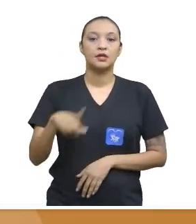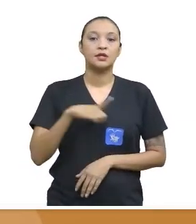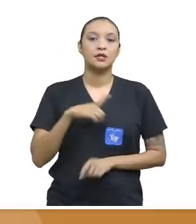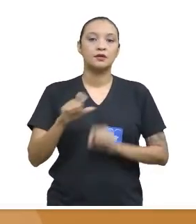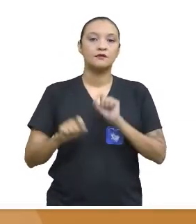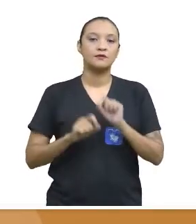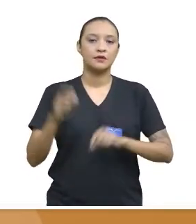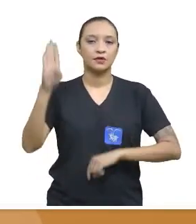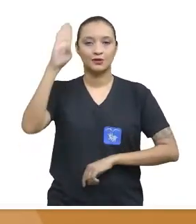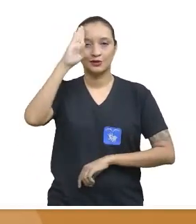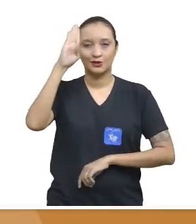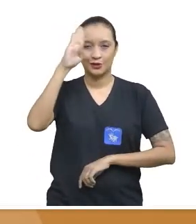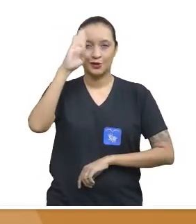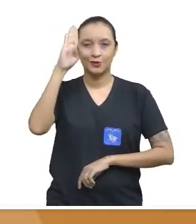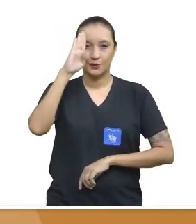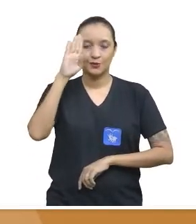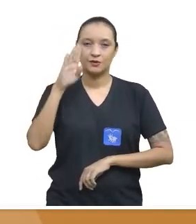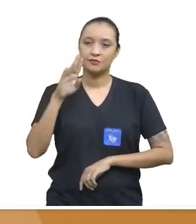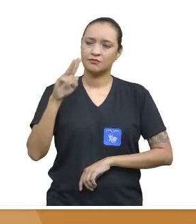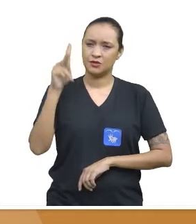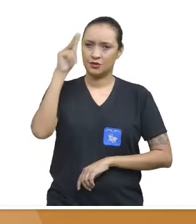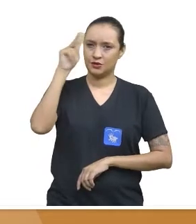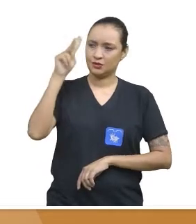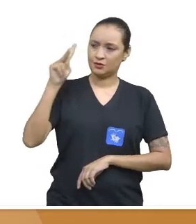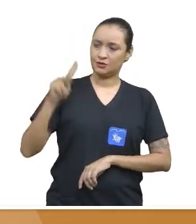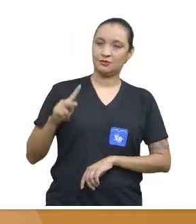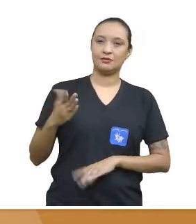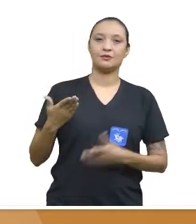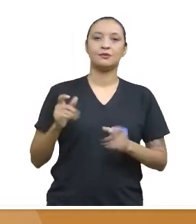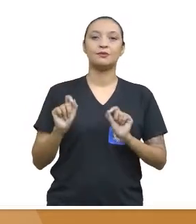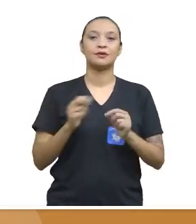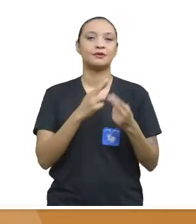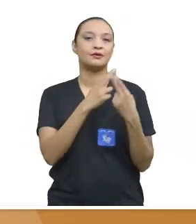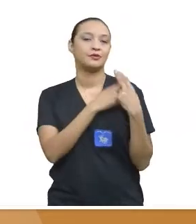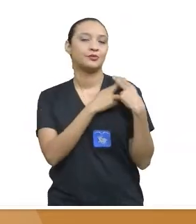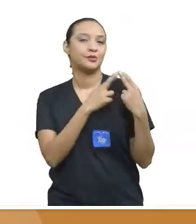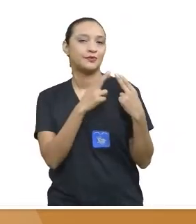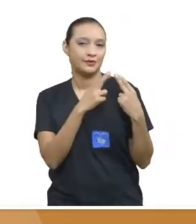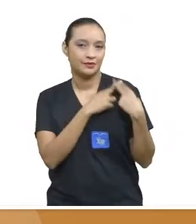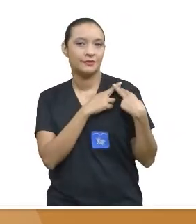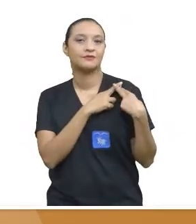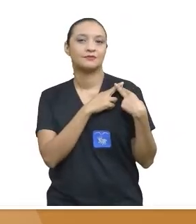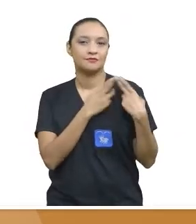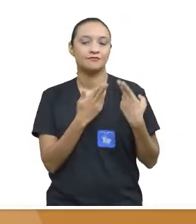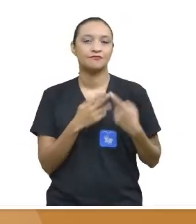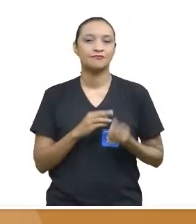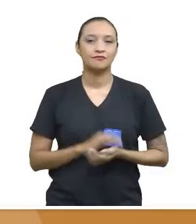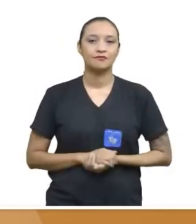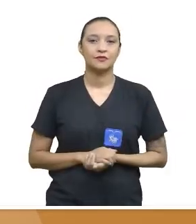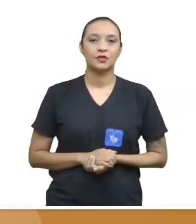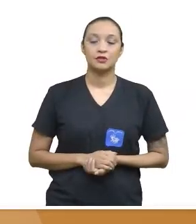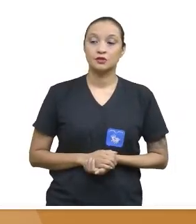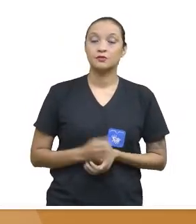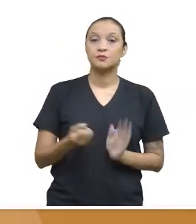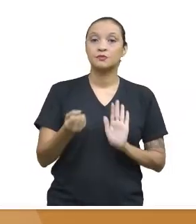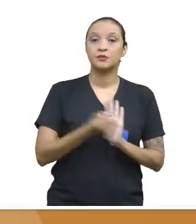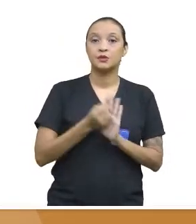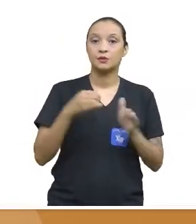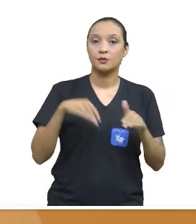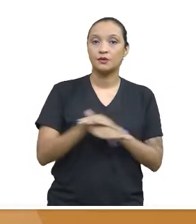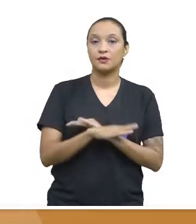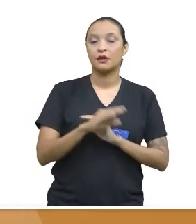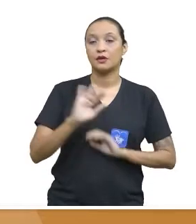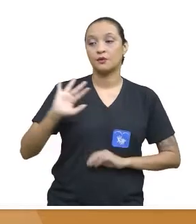O que isso quer dizer? A historiografia é a responsável por registrar os acontecimentos históricos. Uma